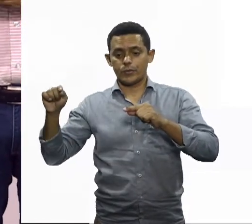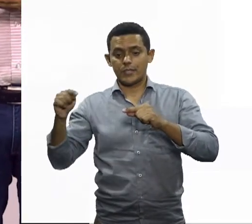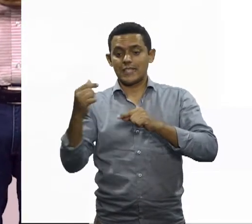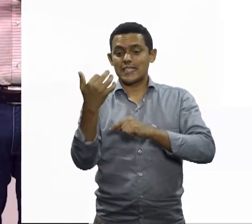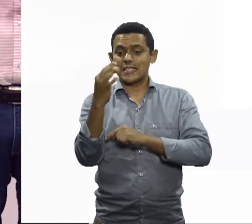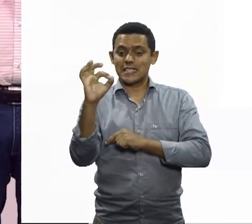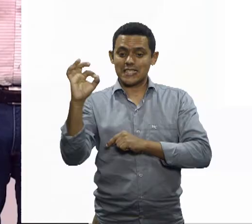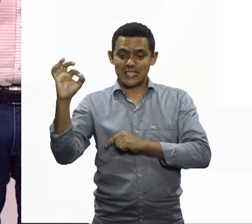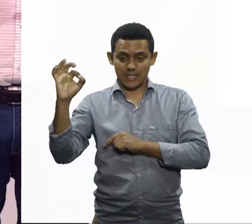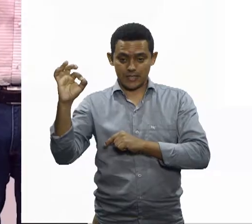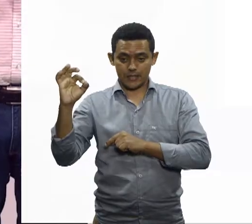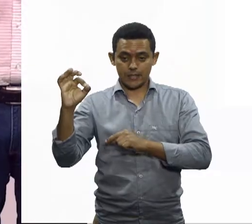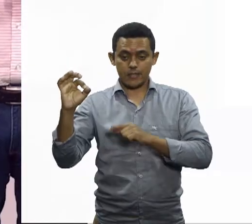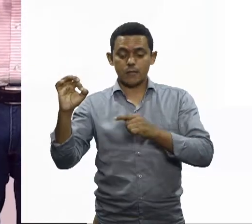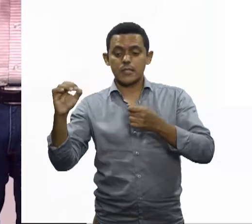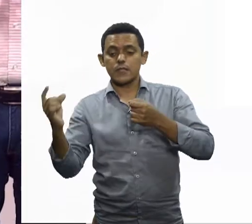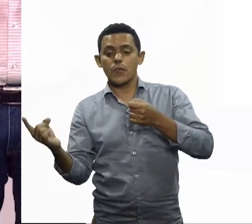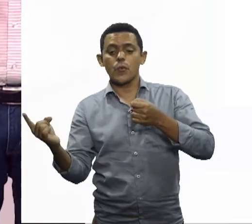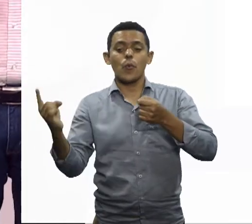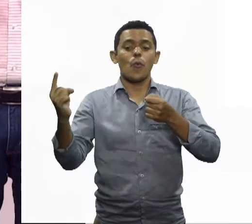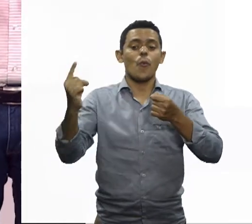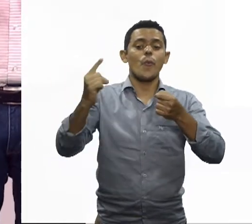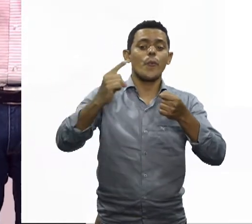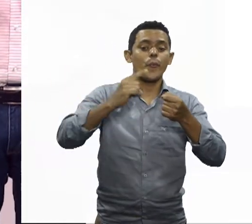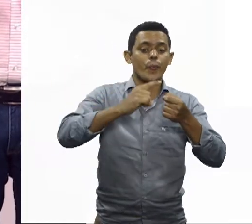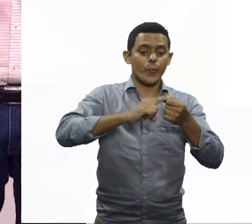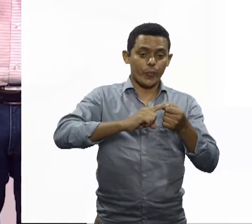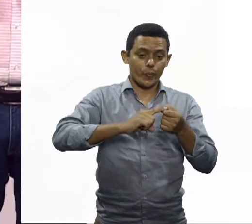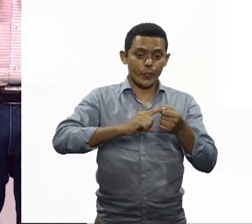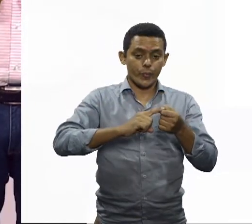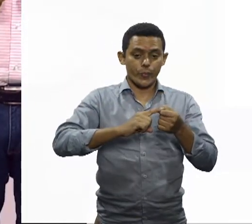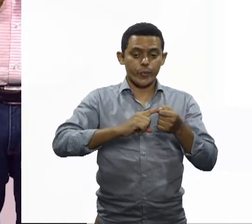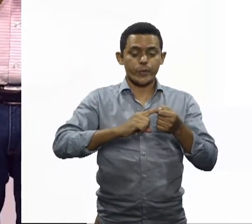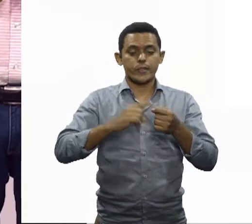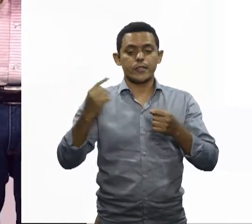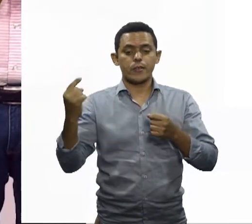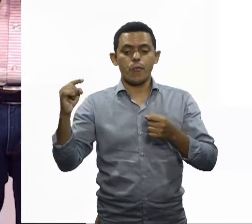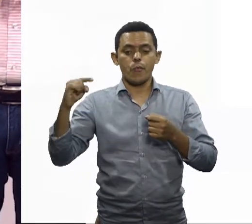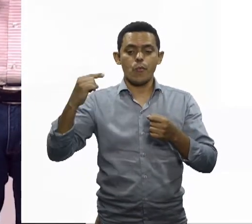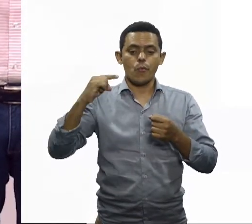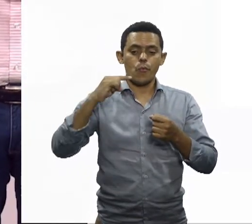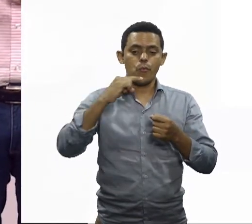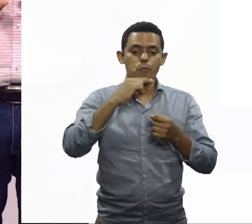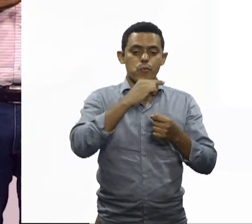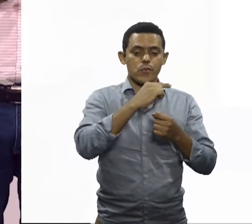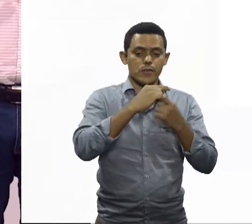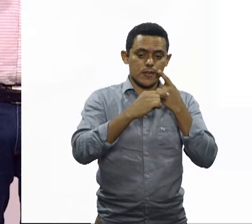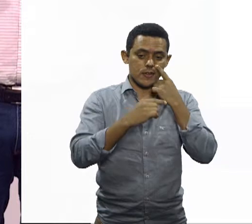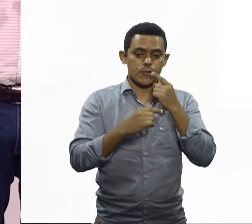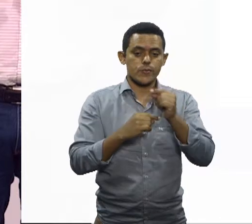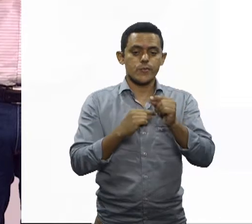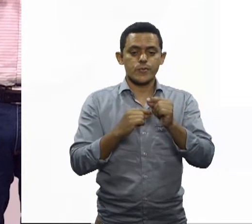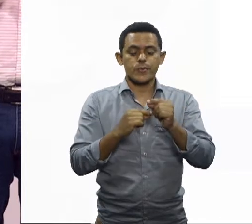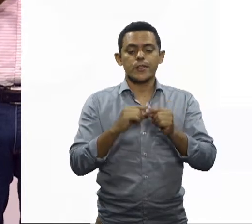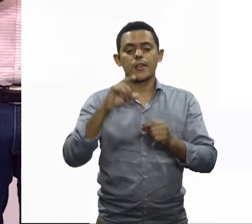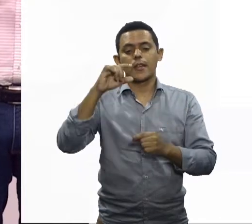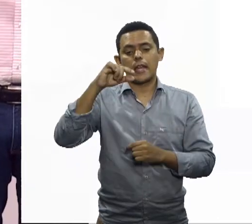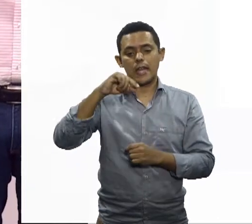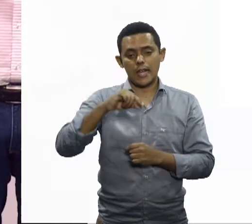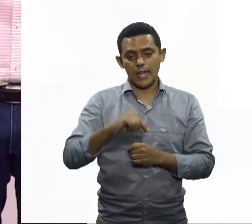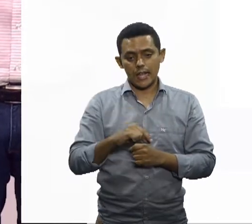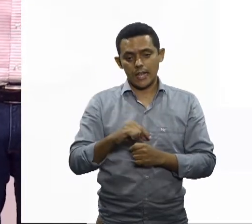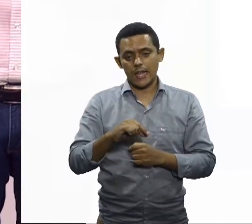estiver indo para a esquerda, aí nesse caso você vai dividir. Então, tem ali, ó, milímetro ao quadrado. Se eu quero passar para centímetro ao